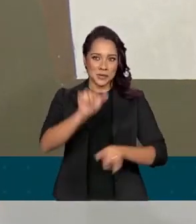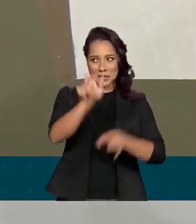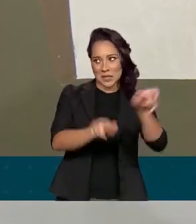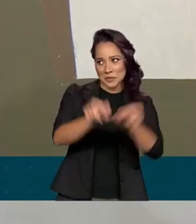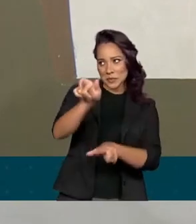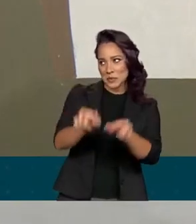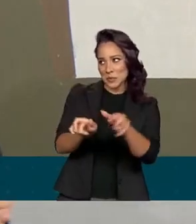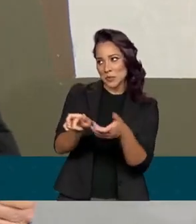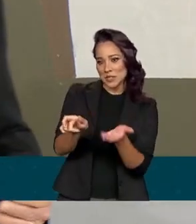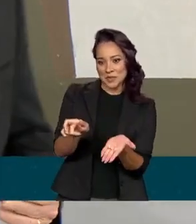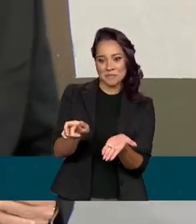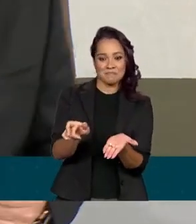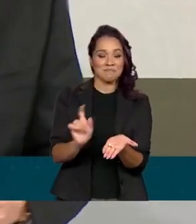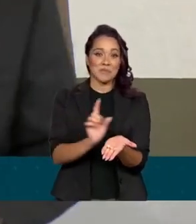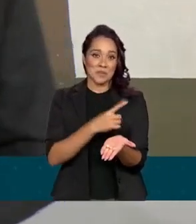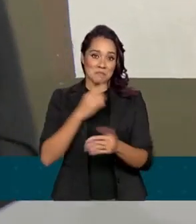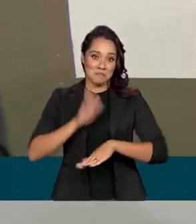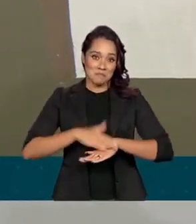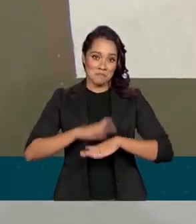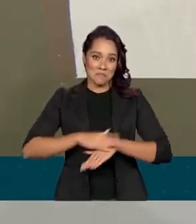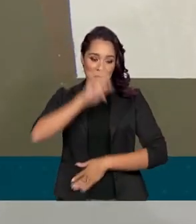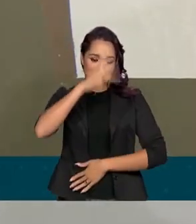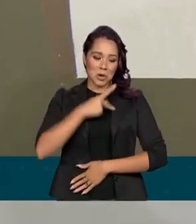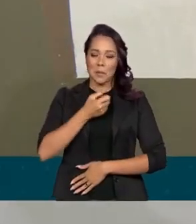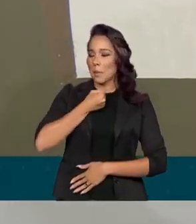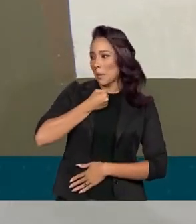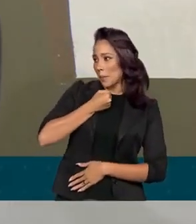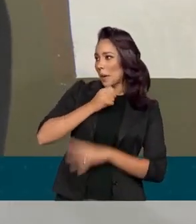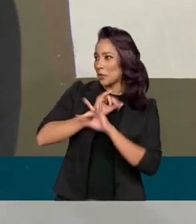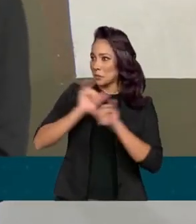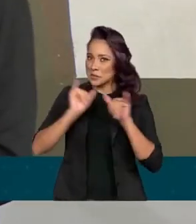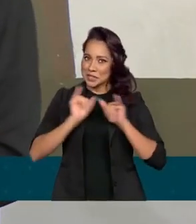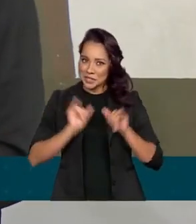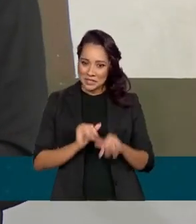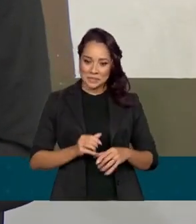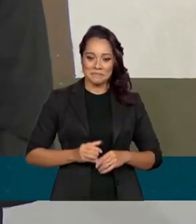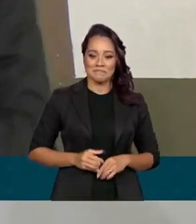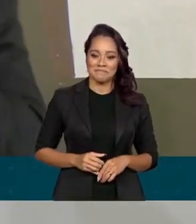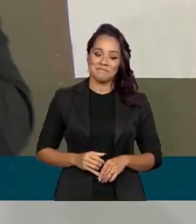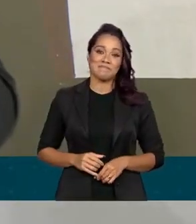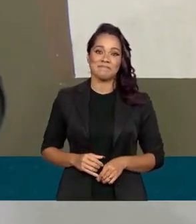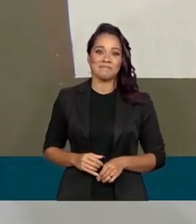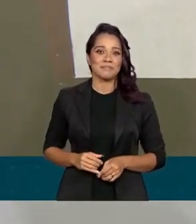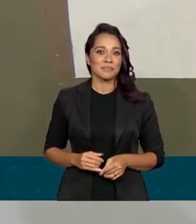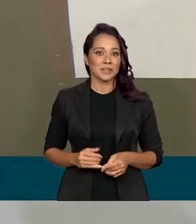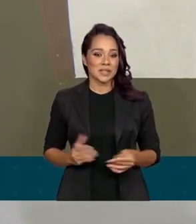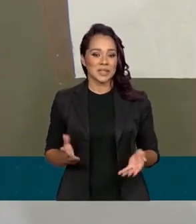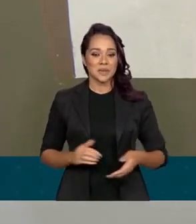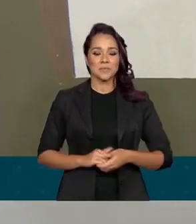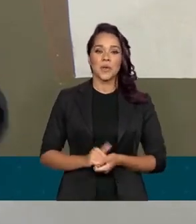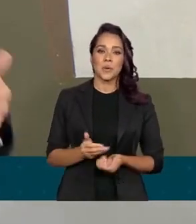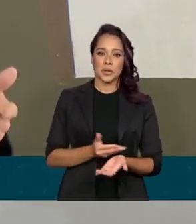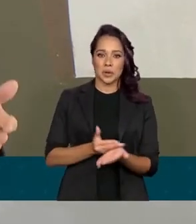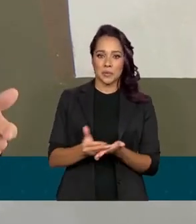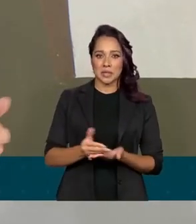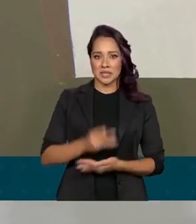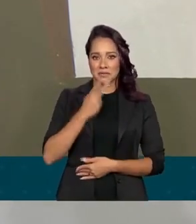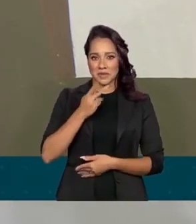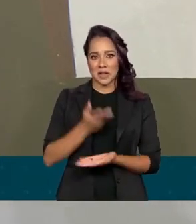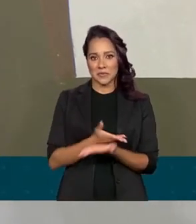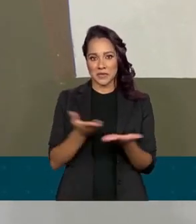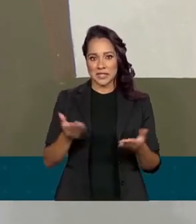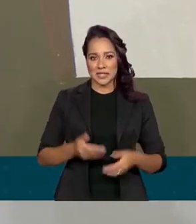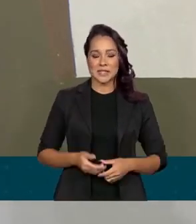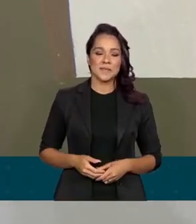pessoas. Nós mesmos estamos nos anunciando aqui. Olha, eu, quando comecei a falar com